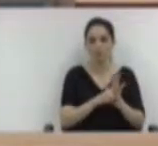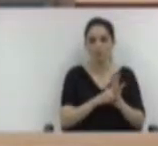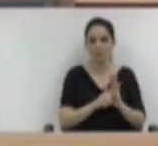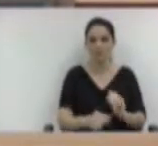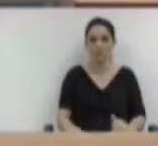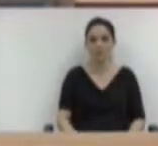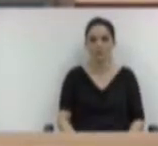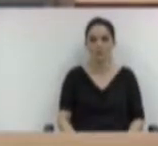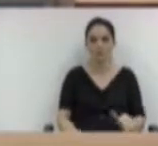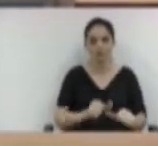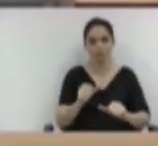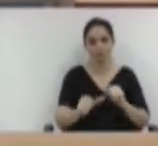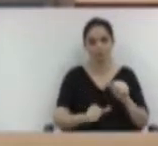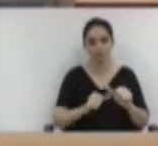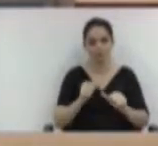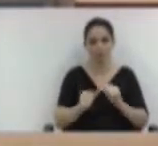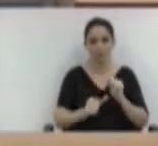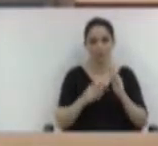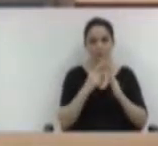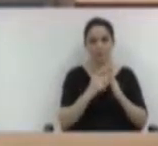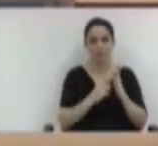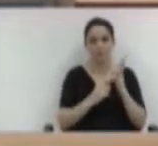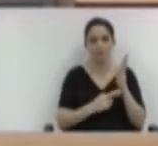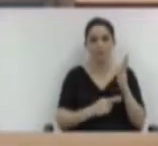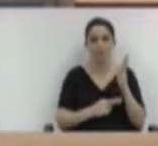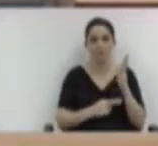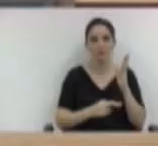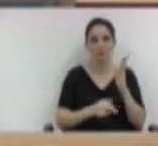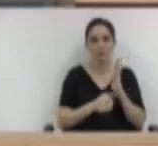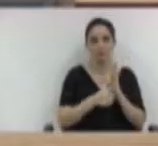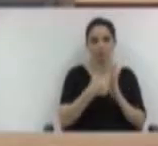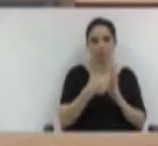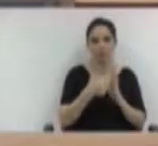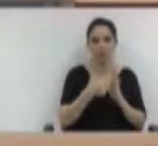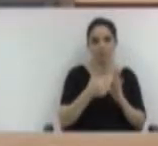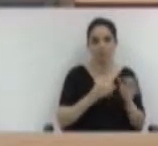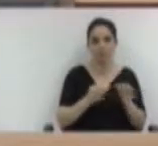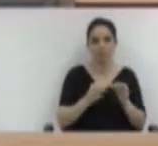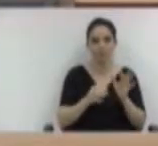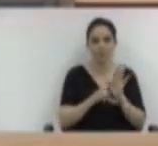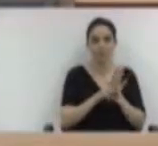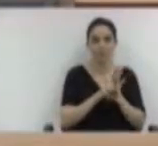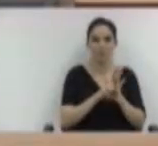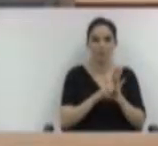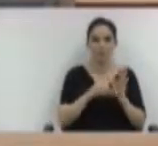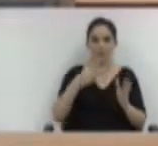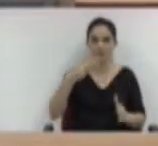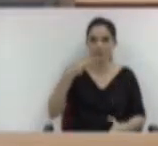362/2013. Modifica a redação do artigo 1º do substitutivo ao projeto de lei número